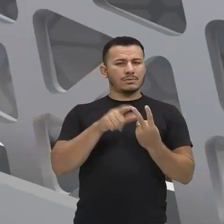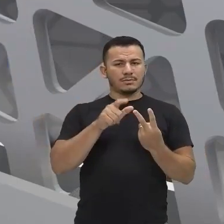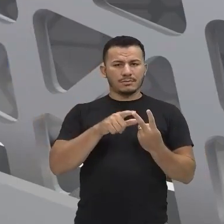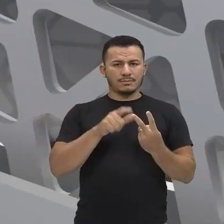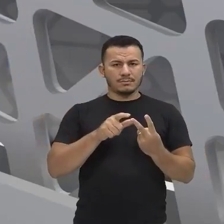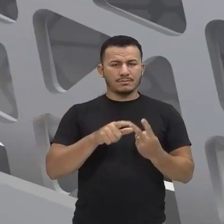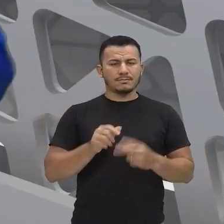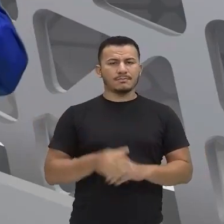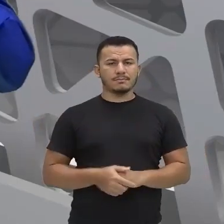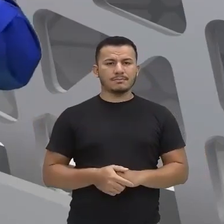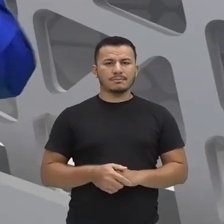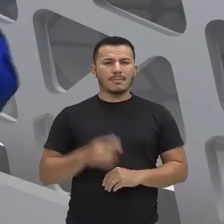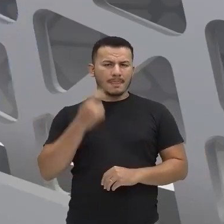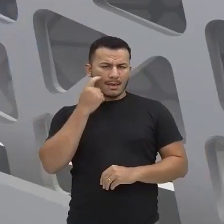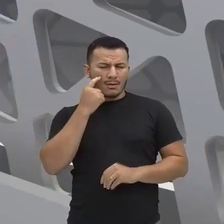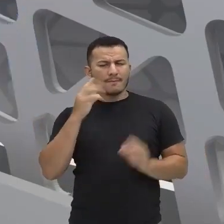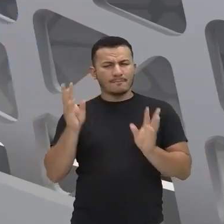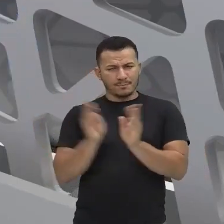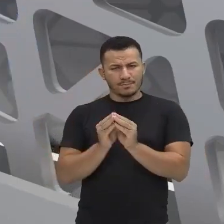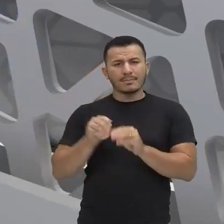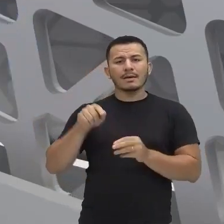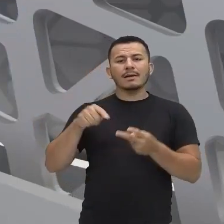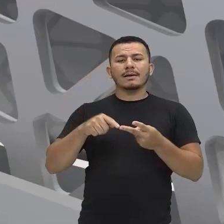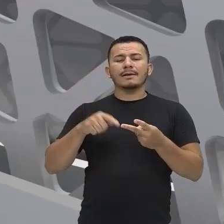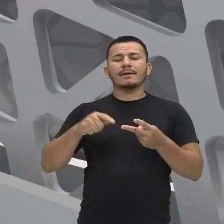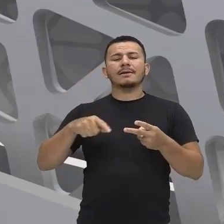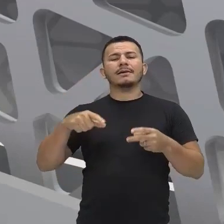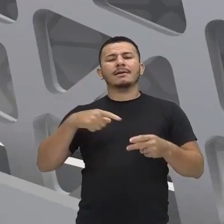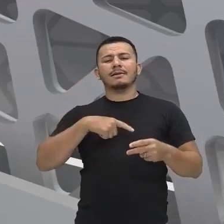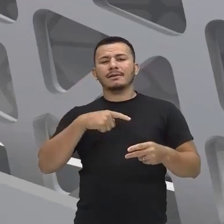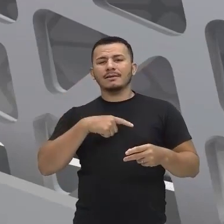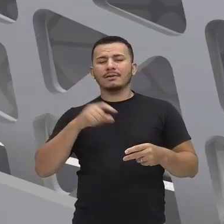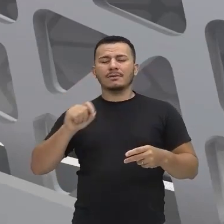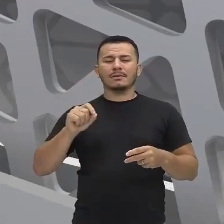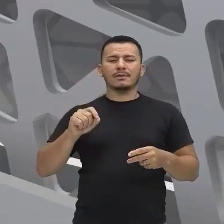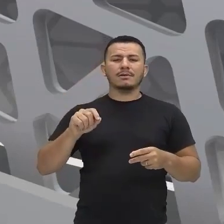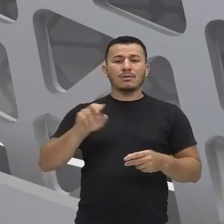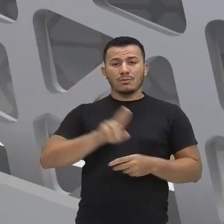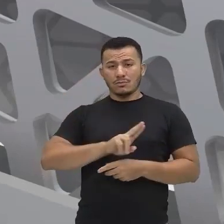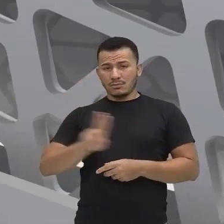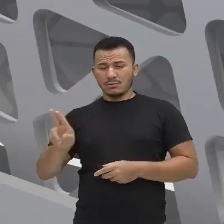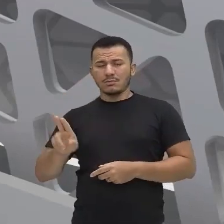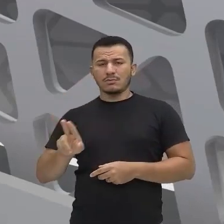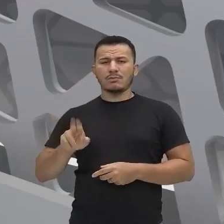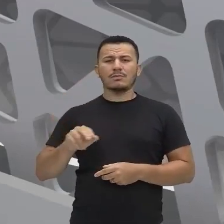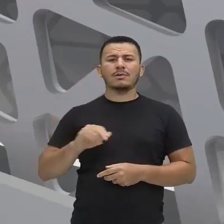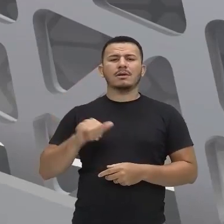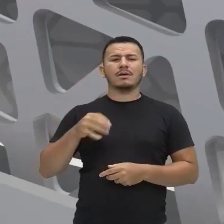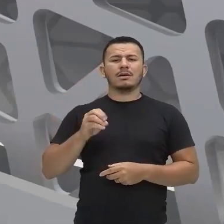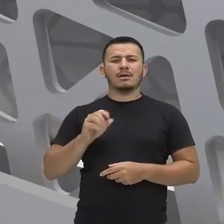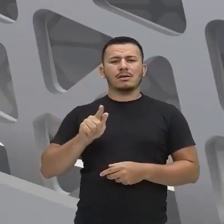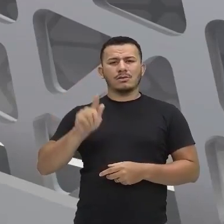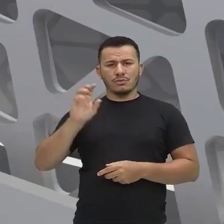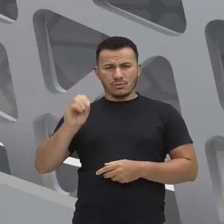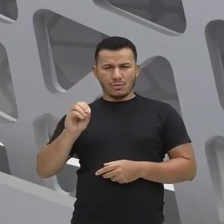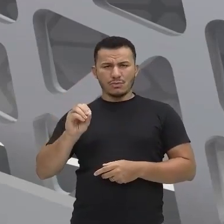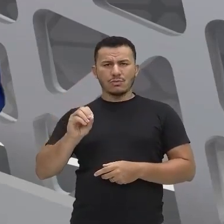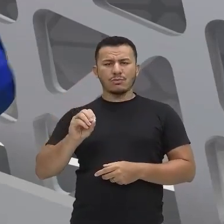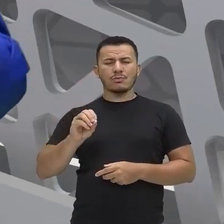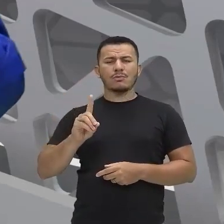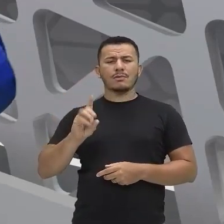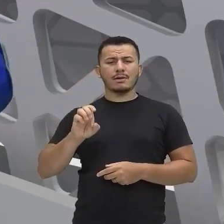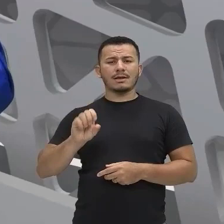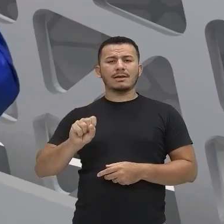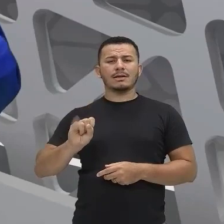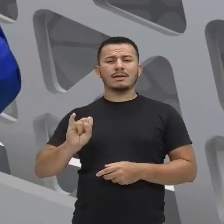otimizada essa ideia, né? Onde nós vamos envolver o que nós chamamos de jogo de